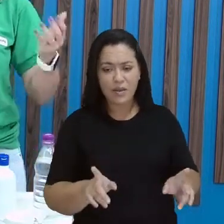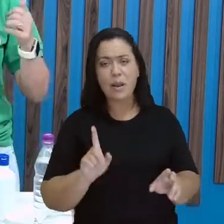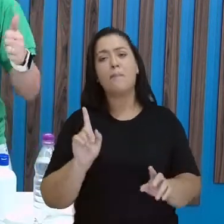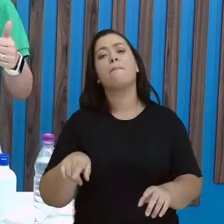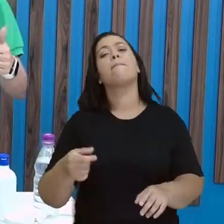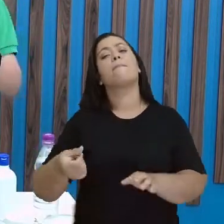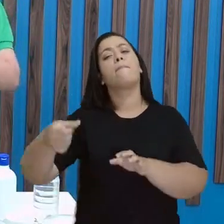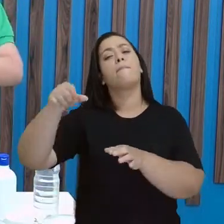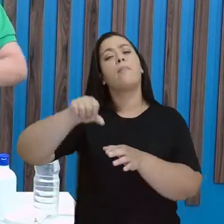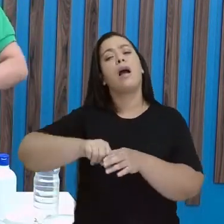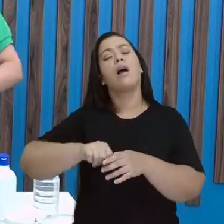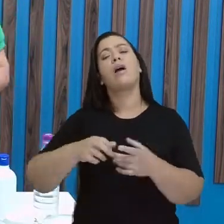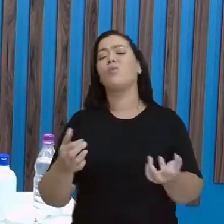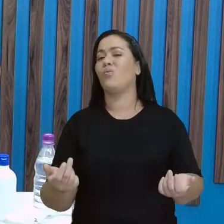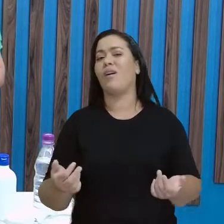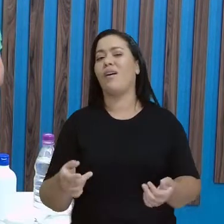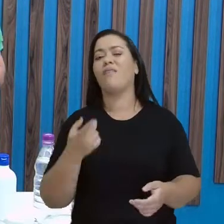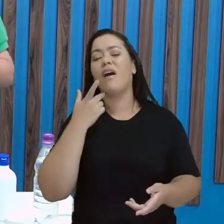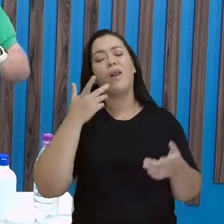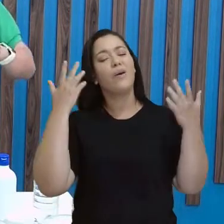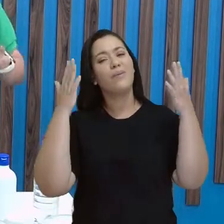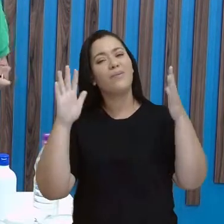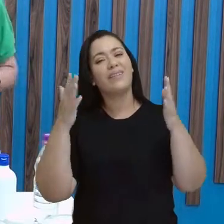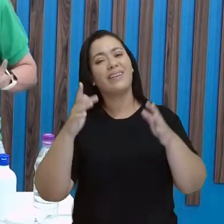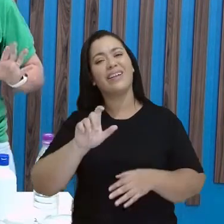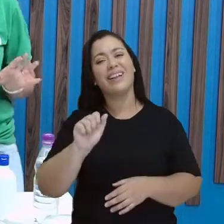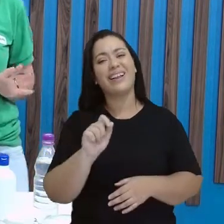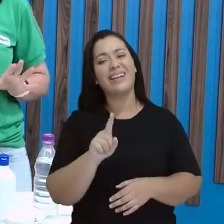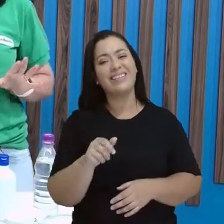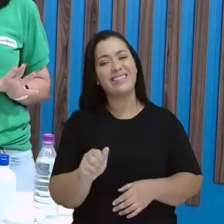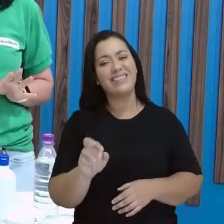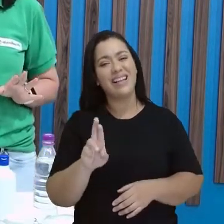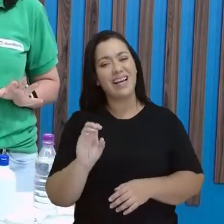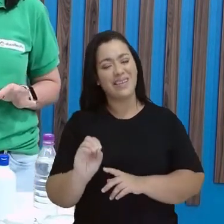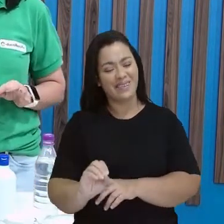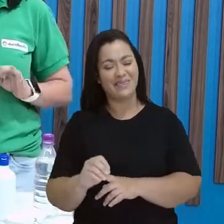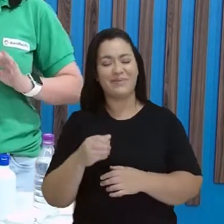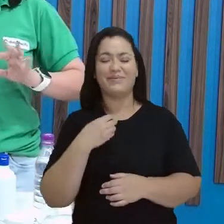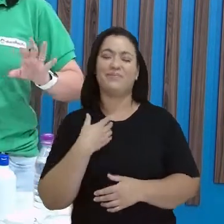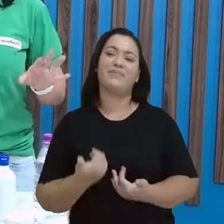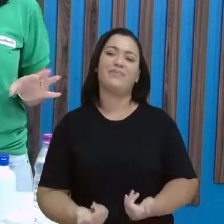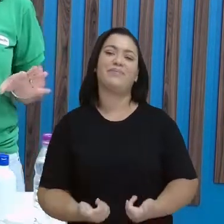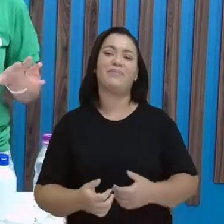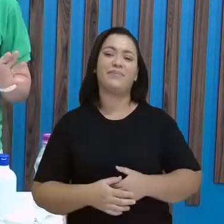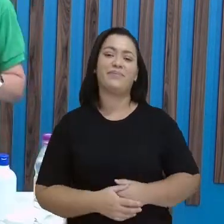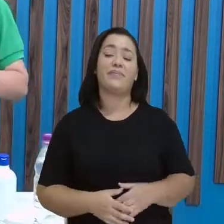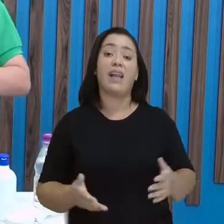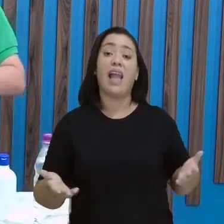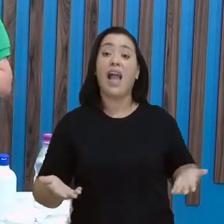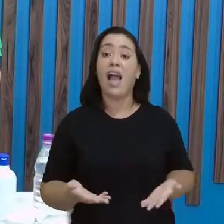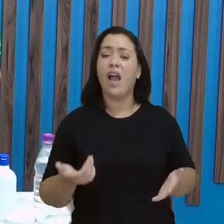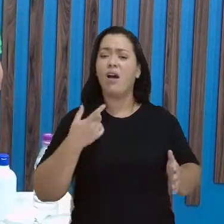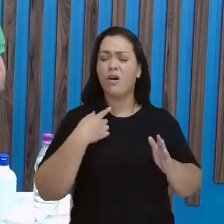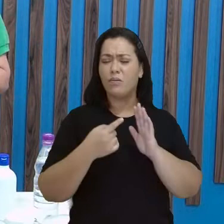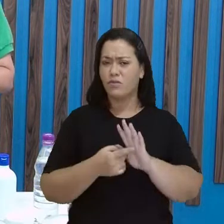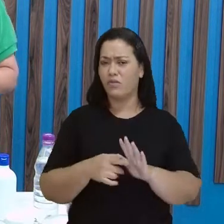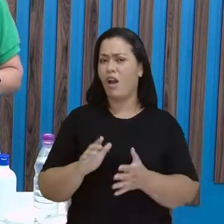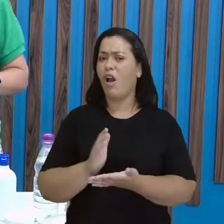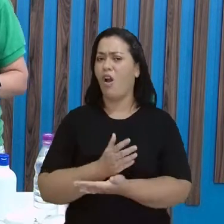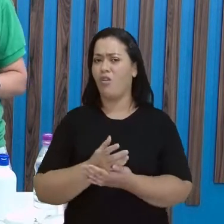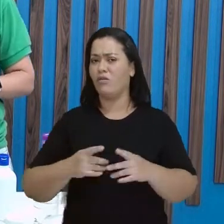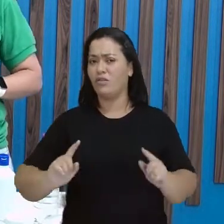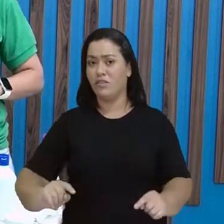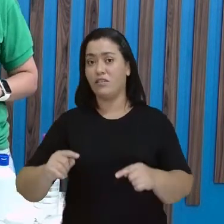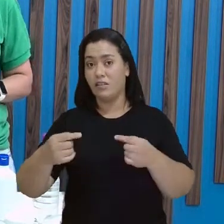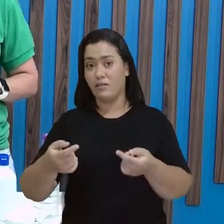mesma. Parabéns, viu, Lázaro? Como sempre, aí esperto e acompanhando a aula. Só que agora eu vou trazer alguns desafios para vocês aqui